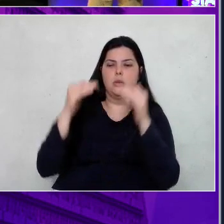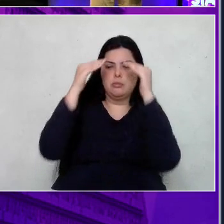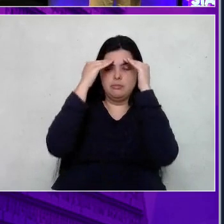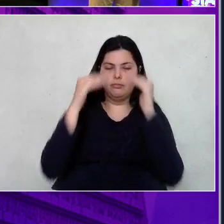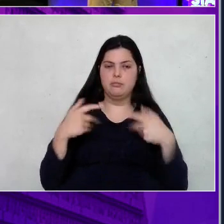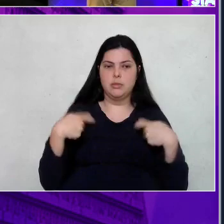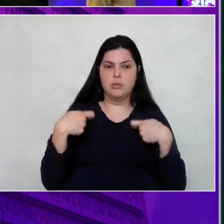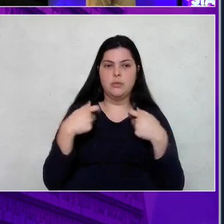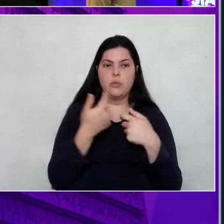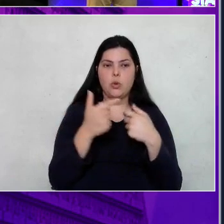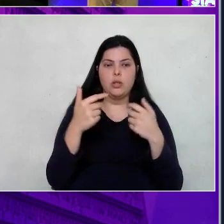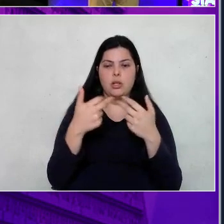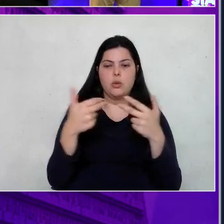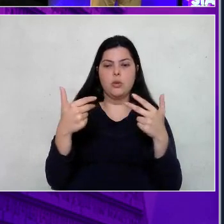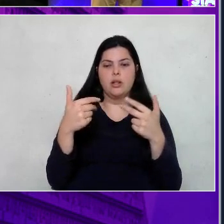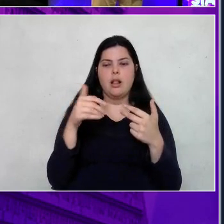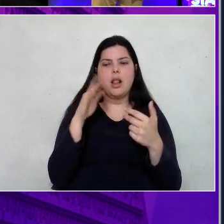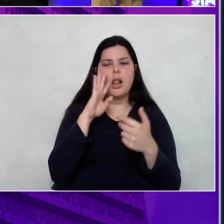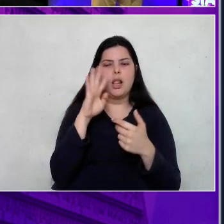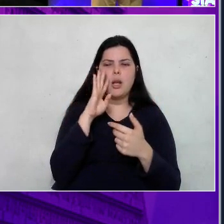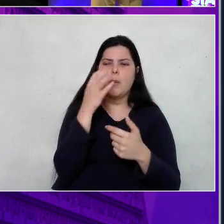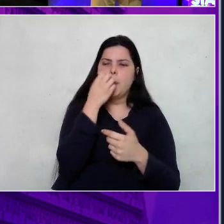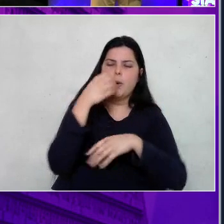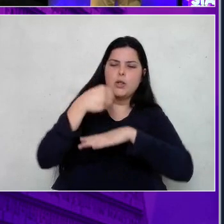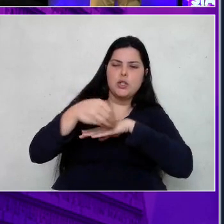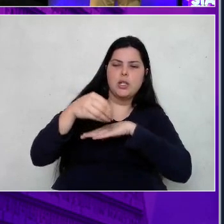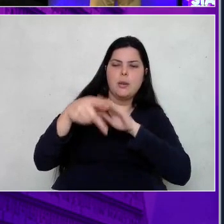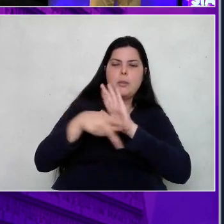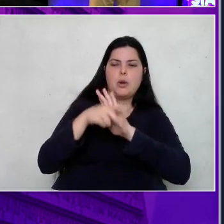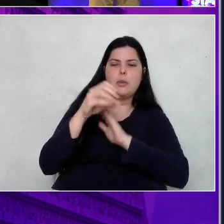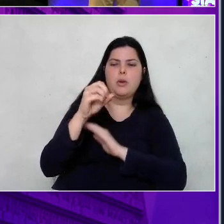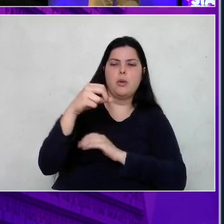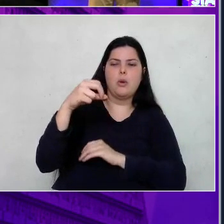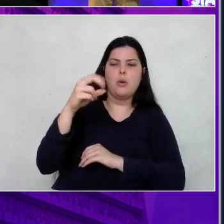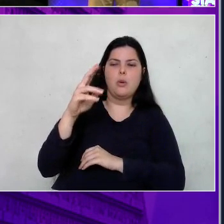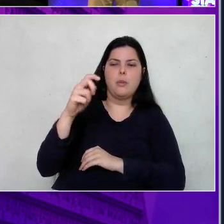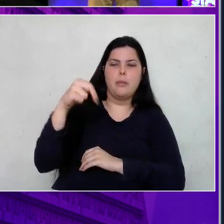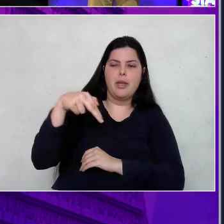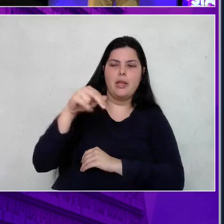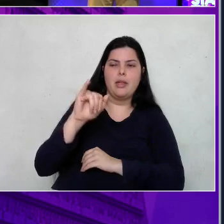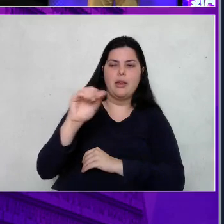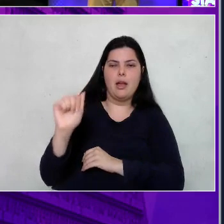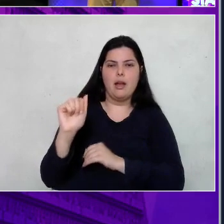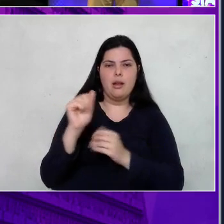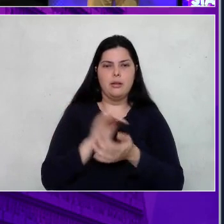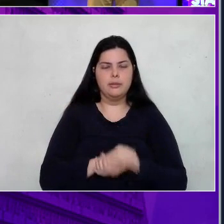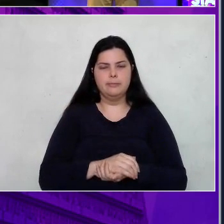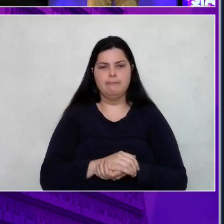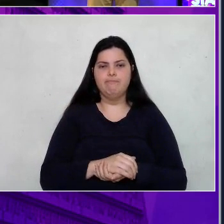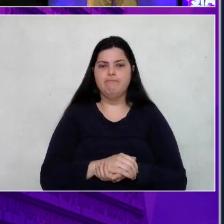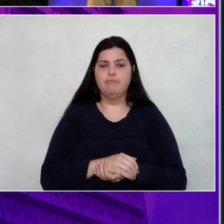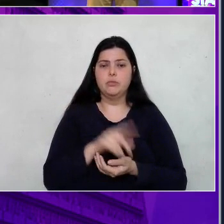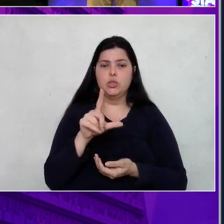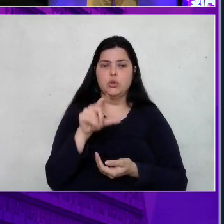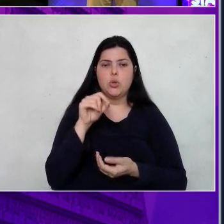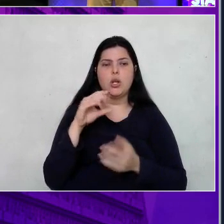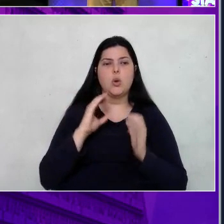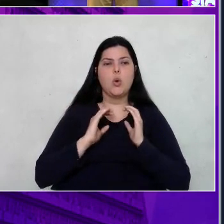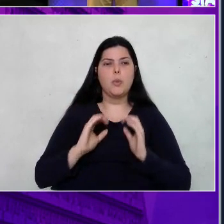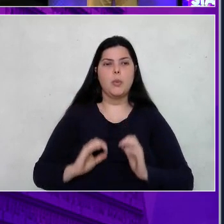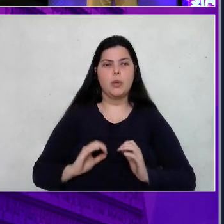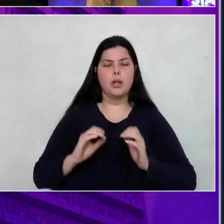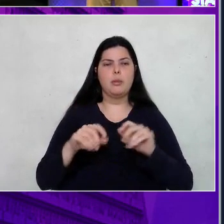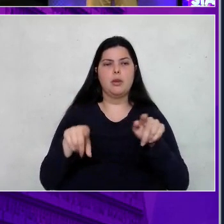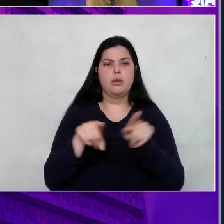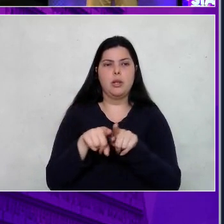ponto que é legal, e isso também é uma recomendação da própria OpenAI, é que você precisa definir o comportamento do bot. E aí, o